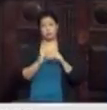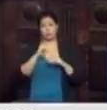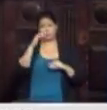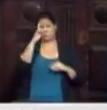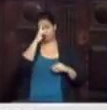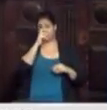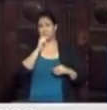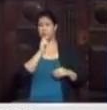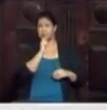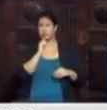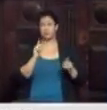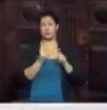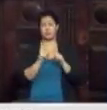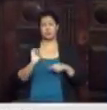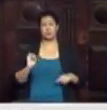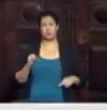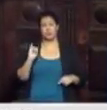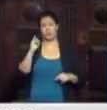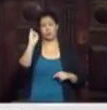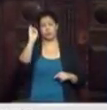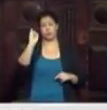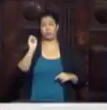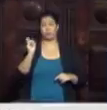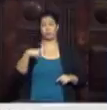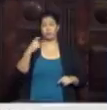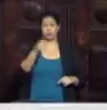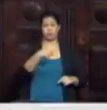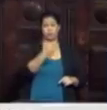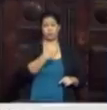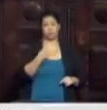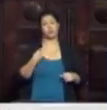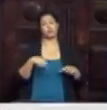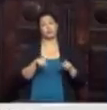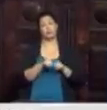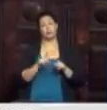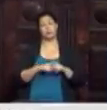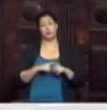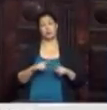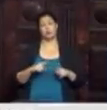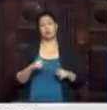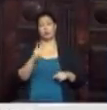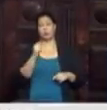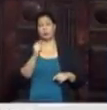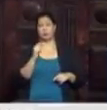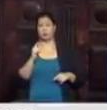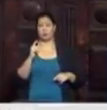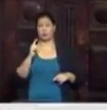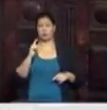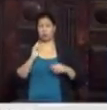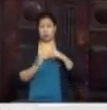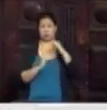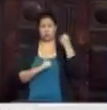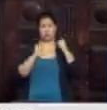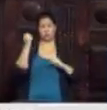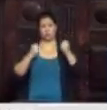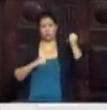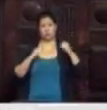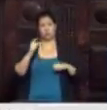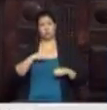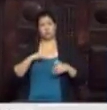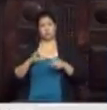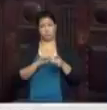juros extorsivos da dívida pública, e ao capital industrial fazendo concessões a